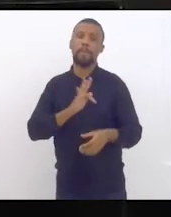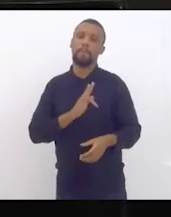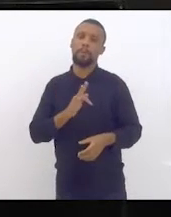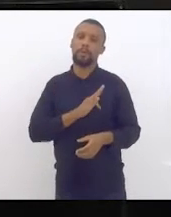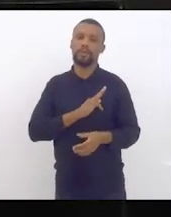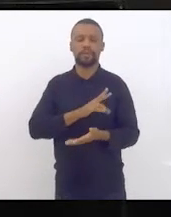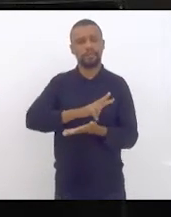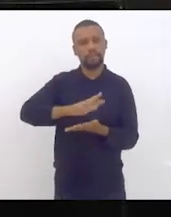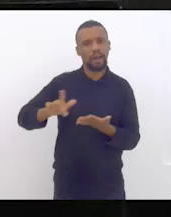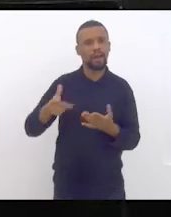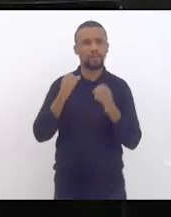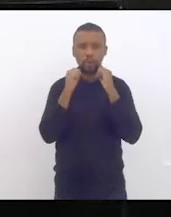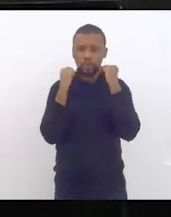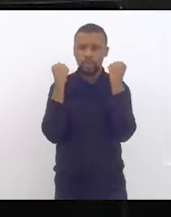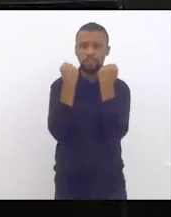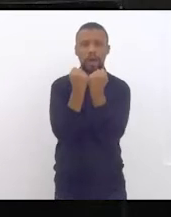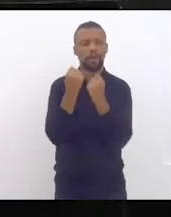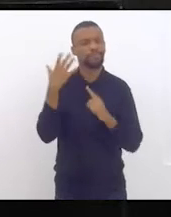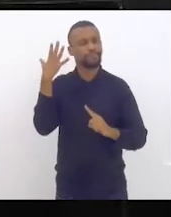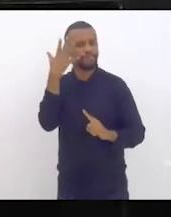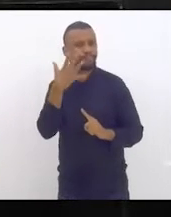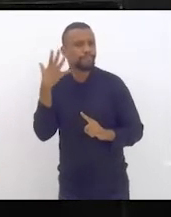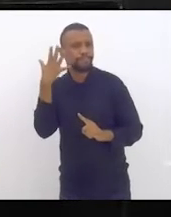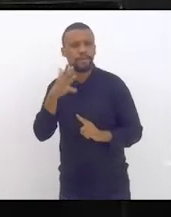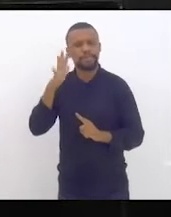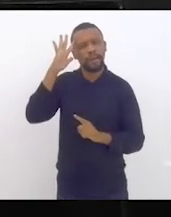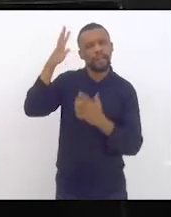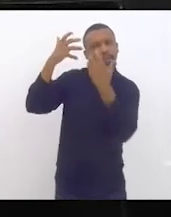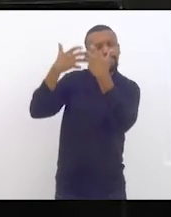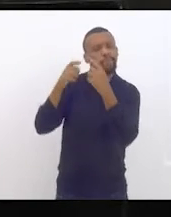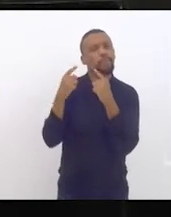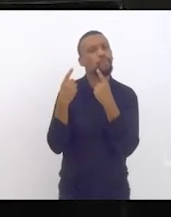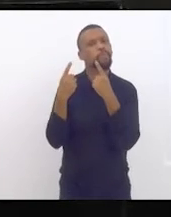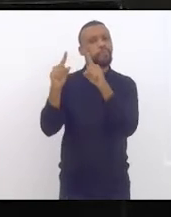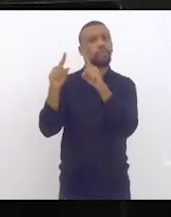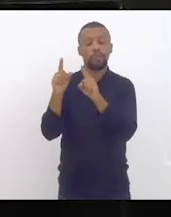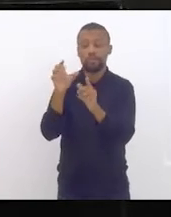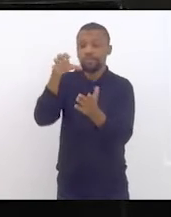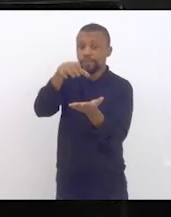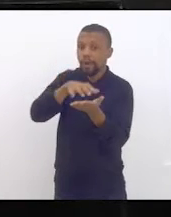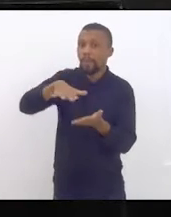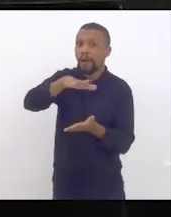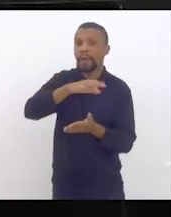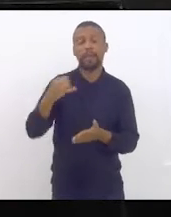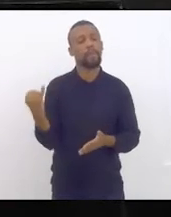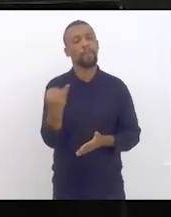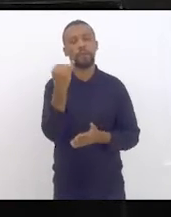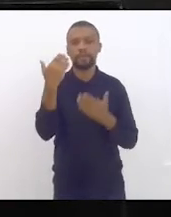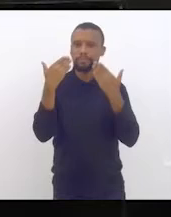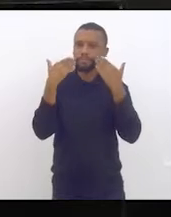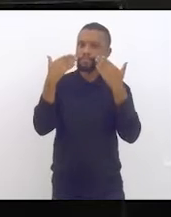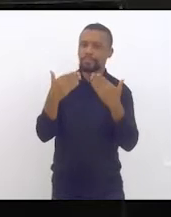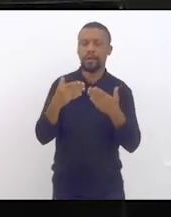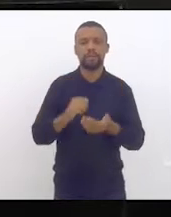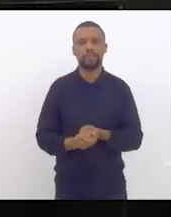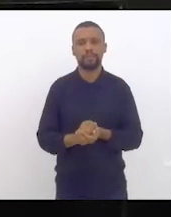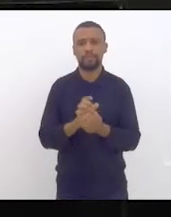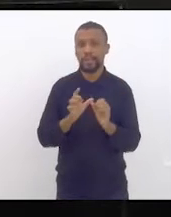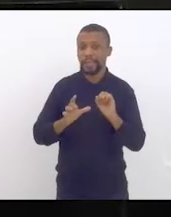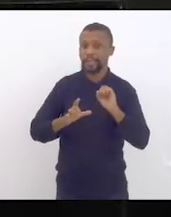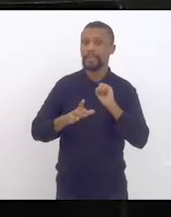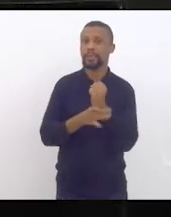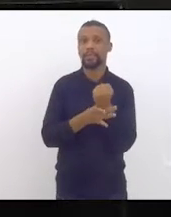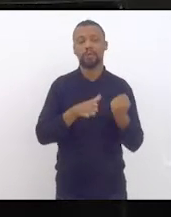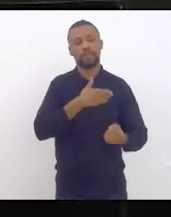fez uma provocação em um setor de extrema importância para a sociedade a segurança